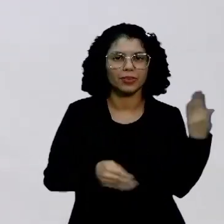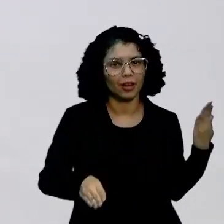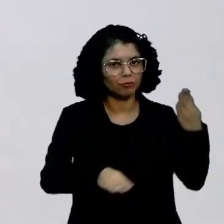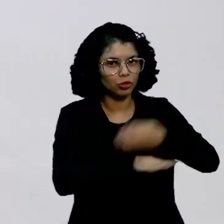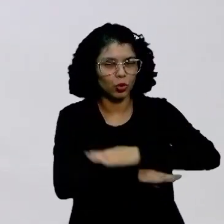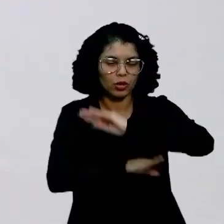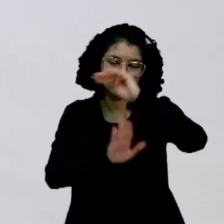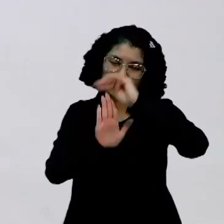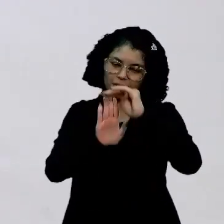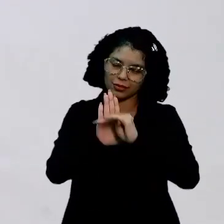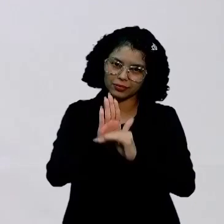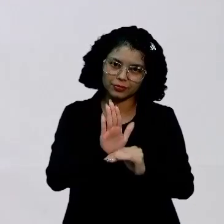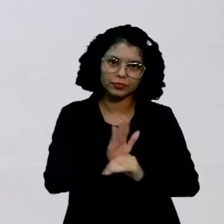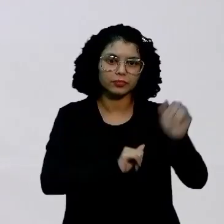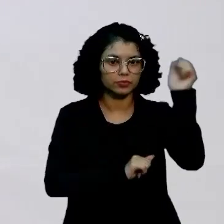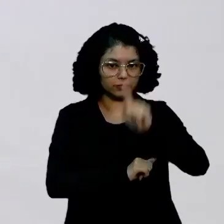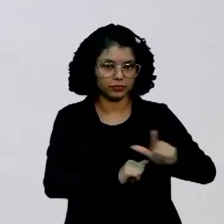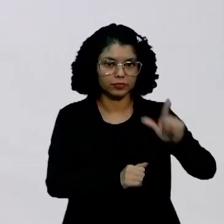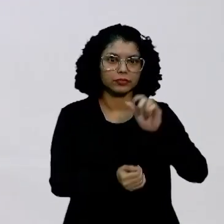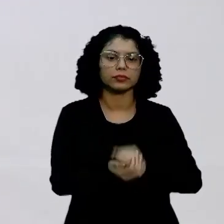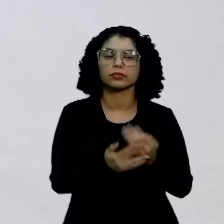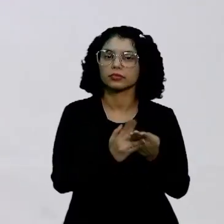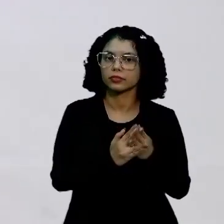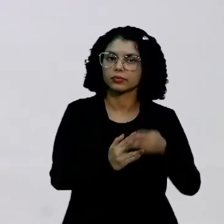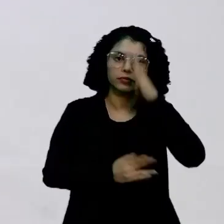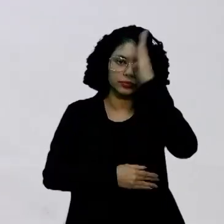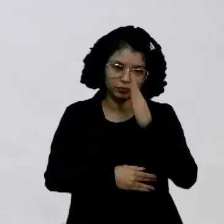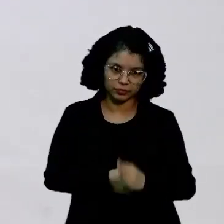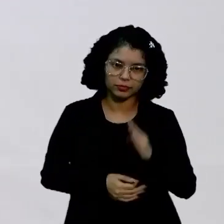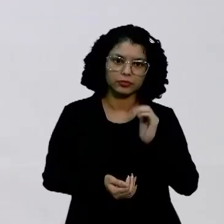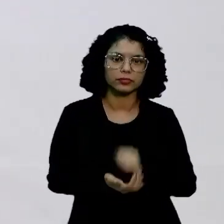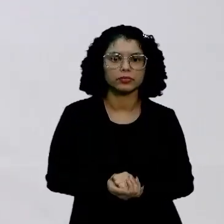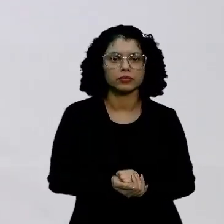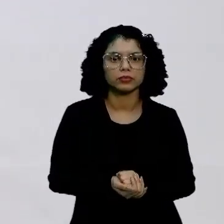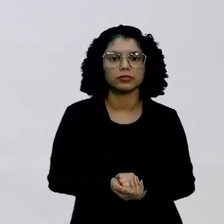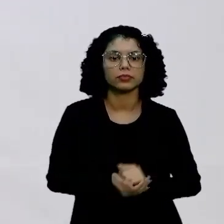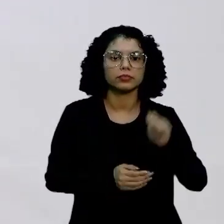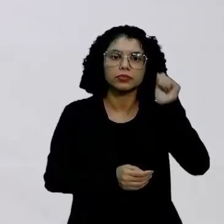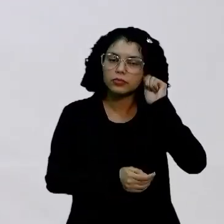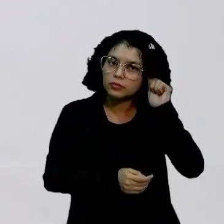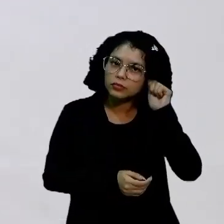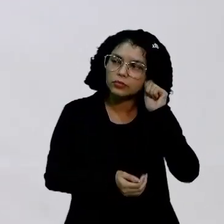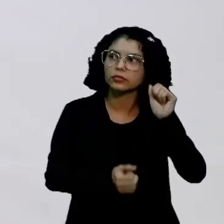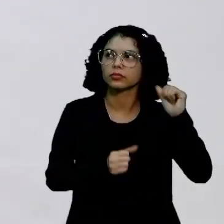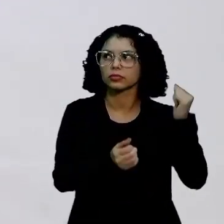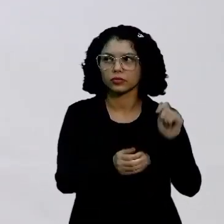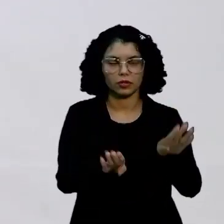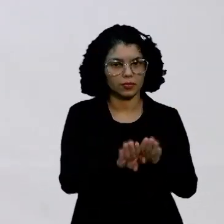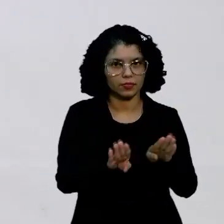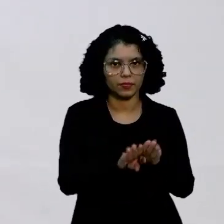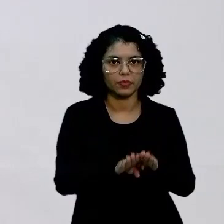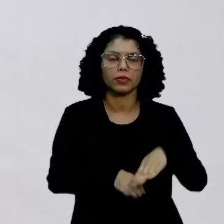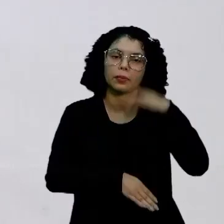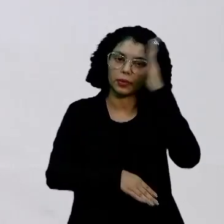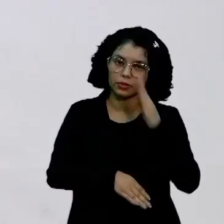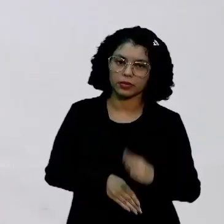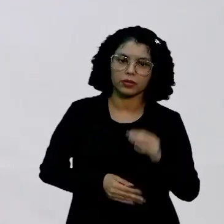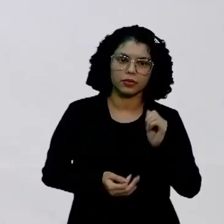Então, quando a gente fala de uma literatura de fato brasileiro, a gente fala de autor, obra, leitor. Um autor